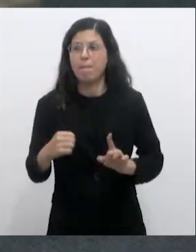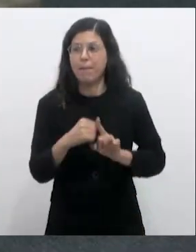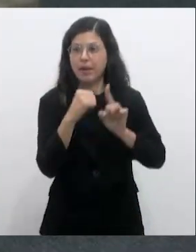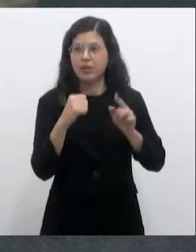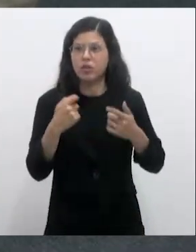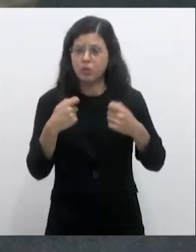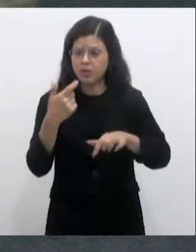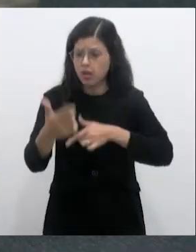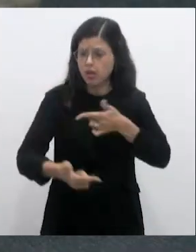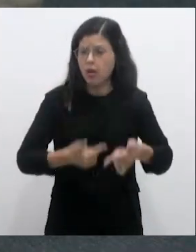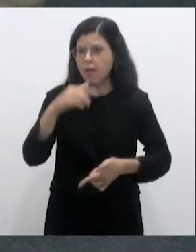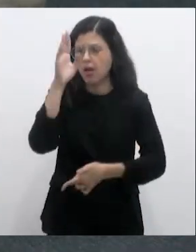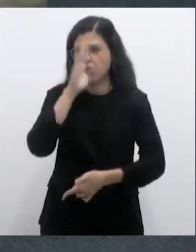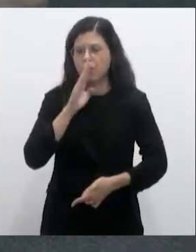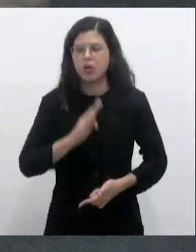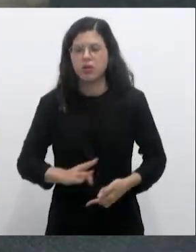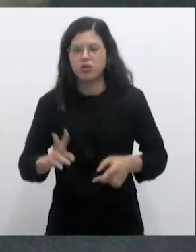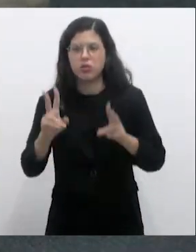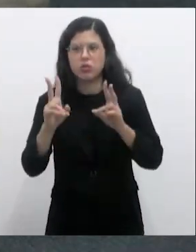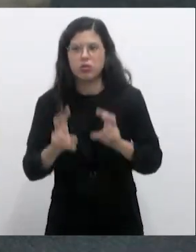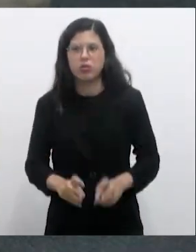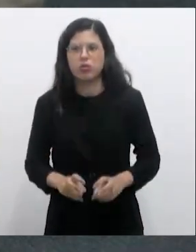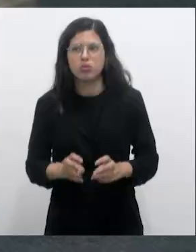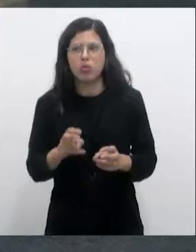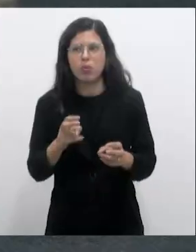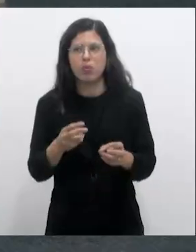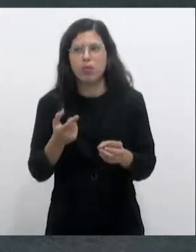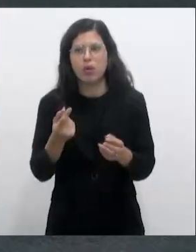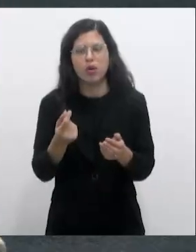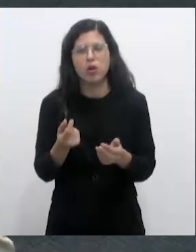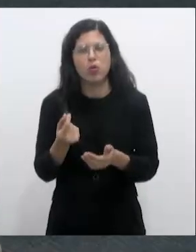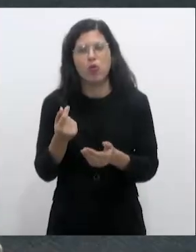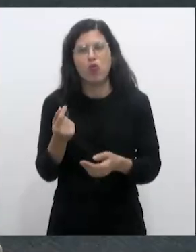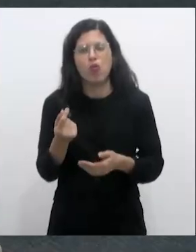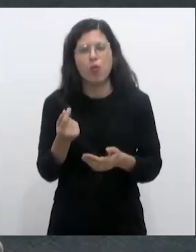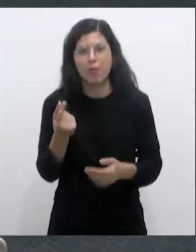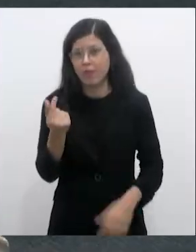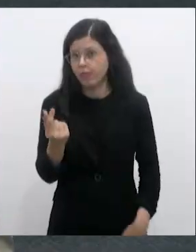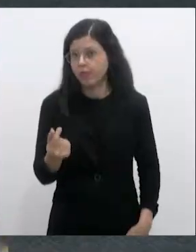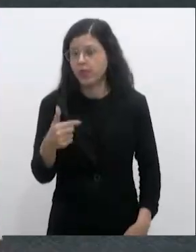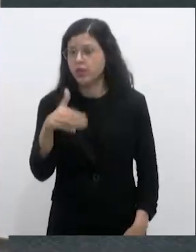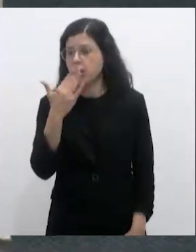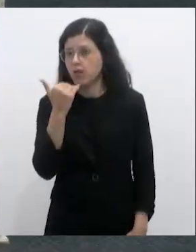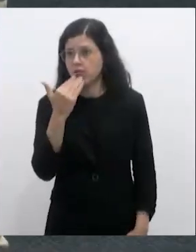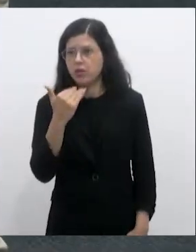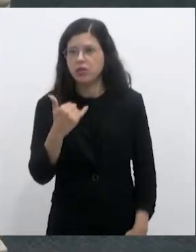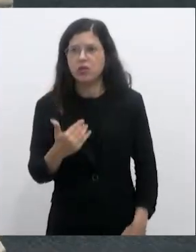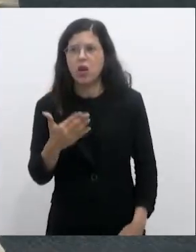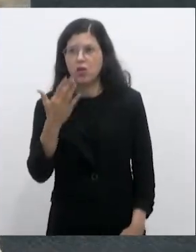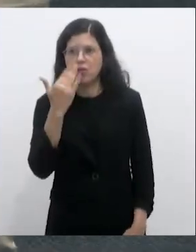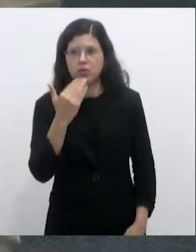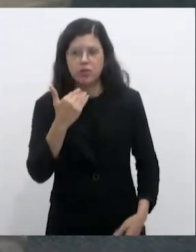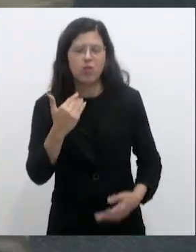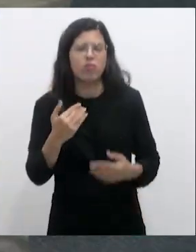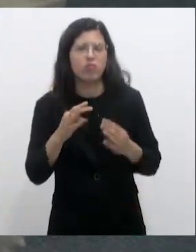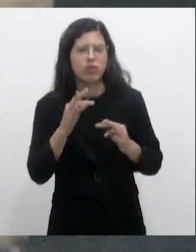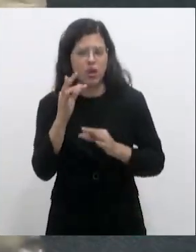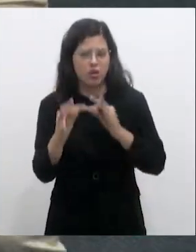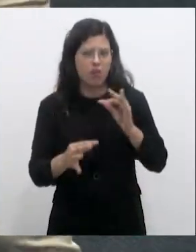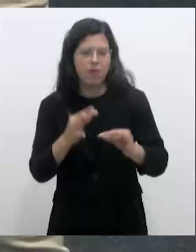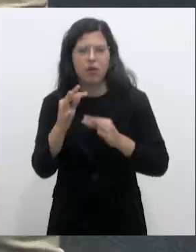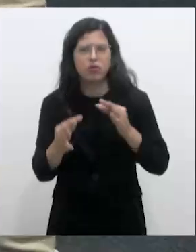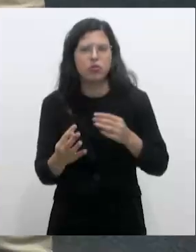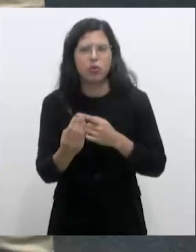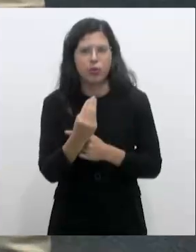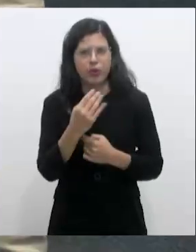trabalhar muito no Brasil a questão do custo dessa alimentação. A alimentação para o tratamento e o cuidado com a saúde